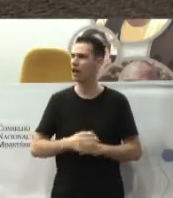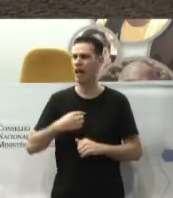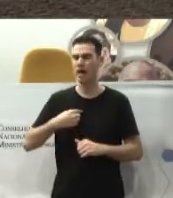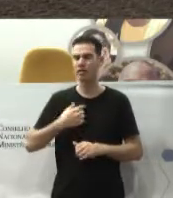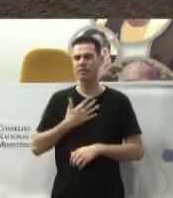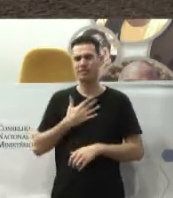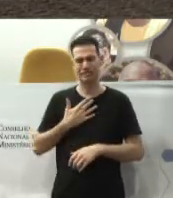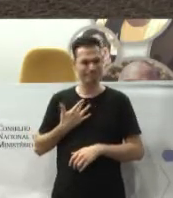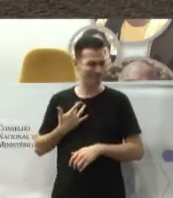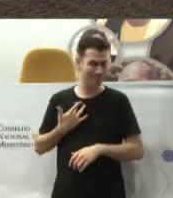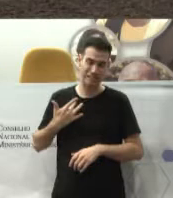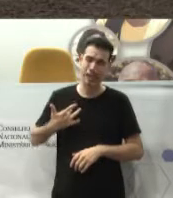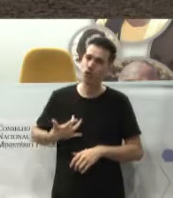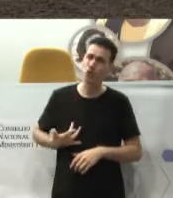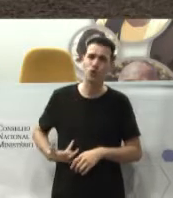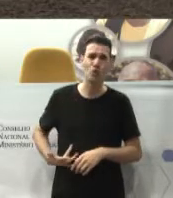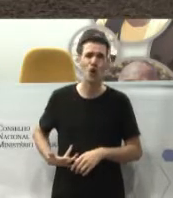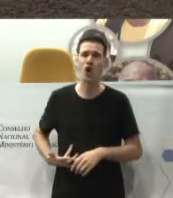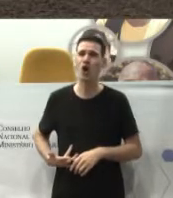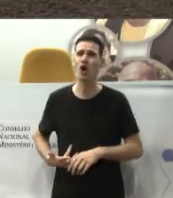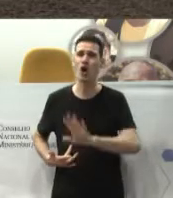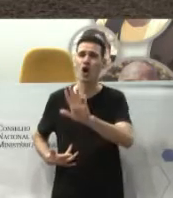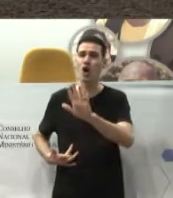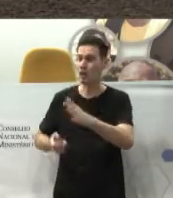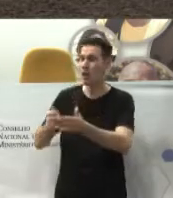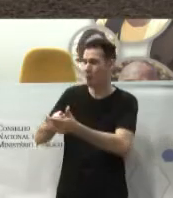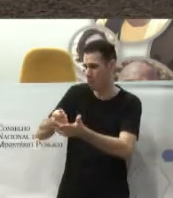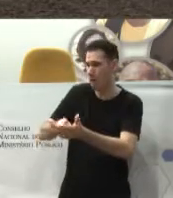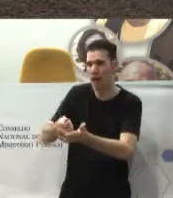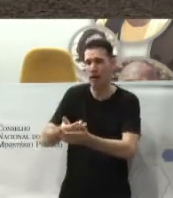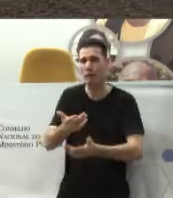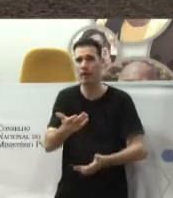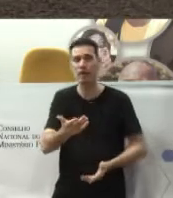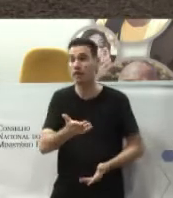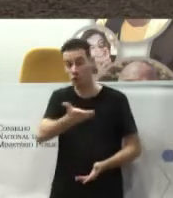fico com dó. E aí a minha resposta sempre é: então paga para ele.